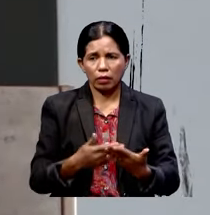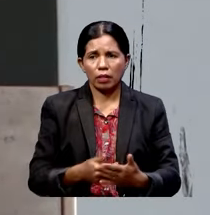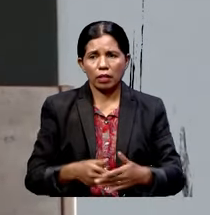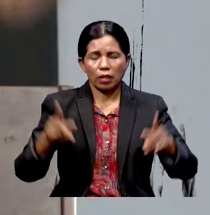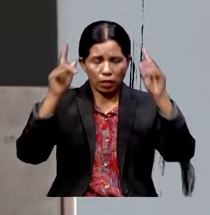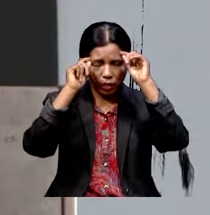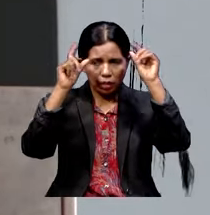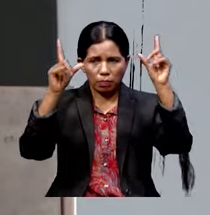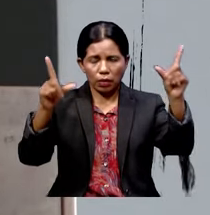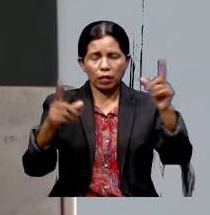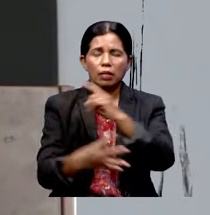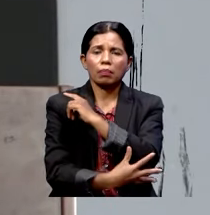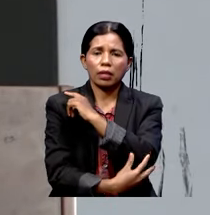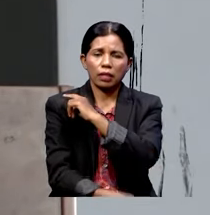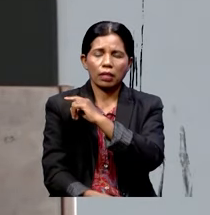Timor-Leste maquia aquilo.